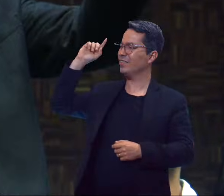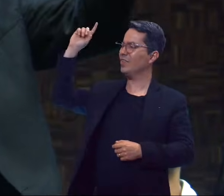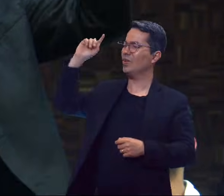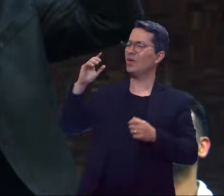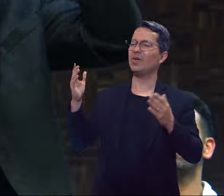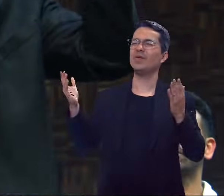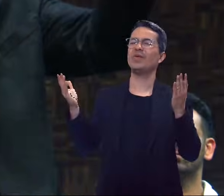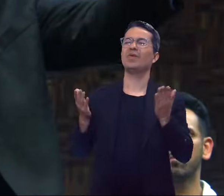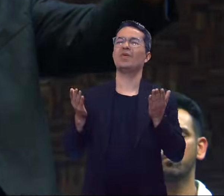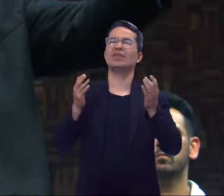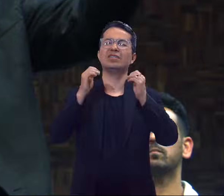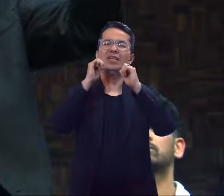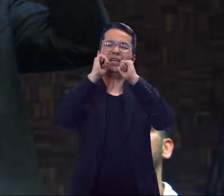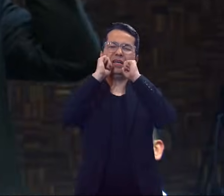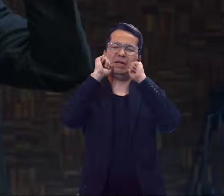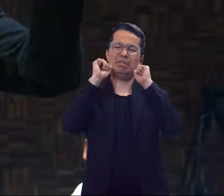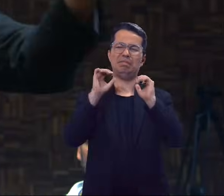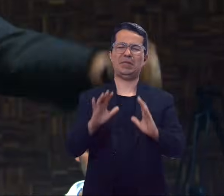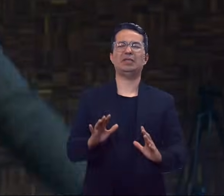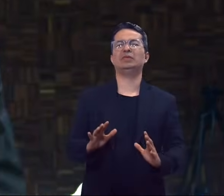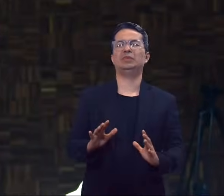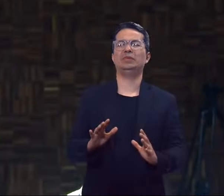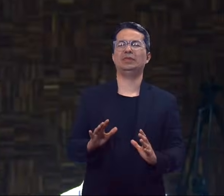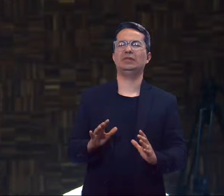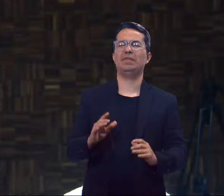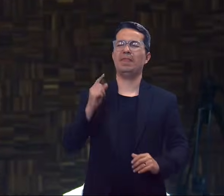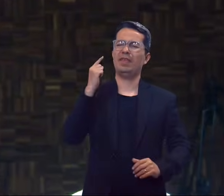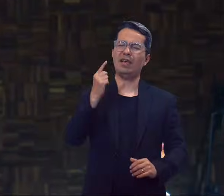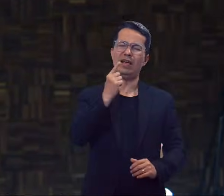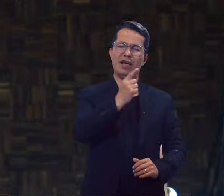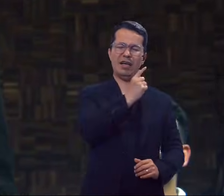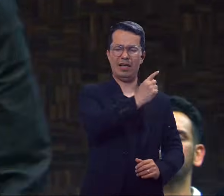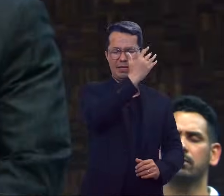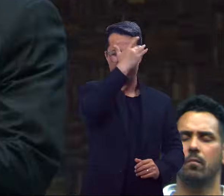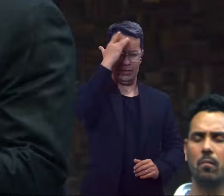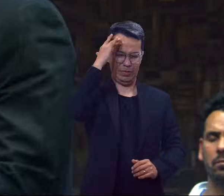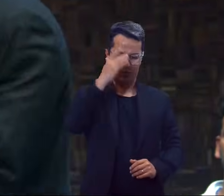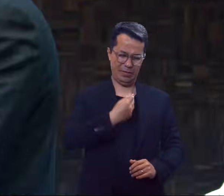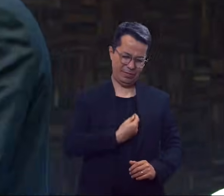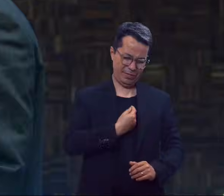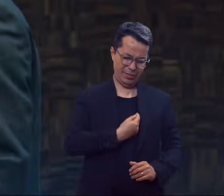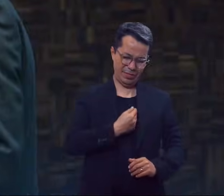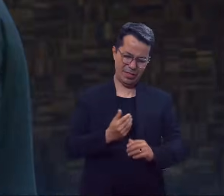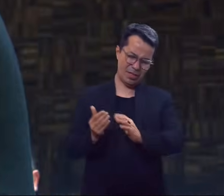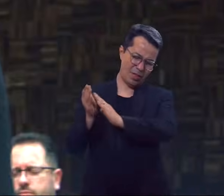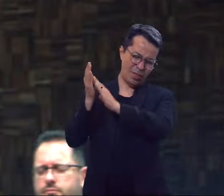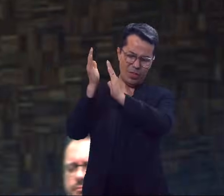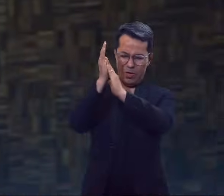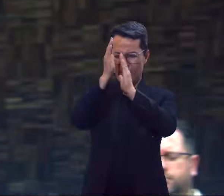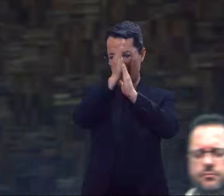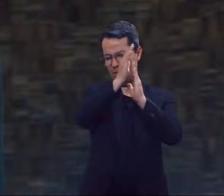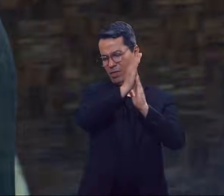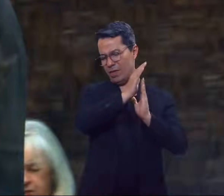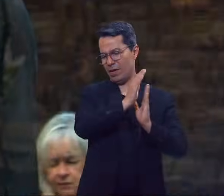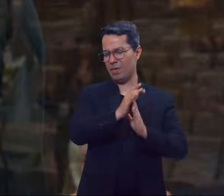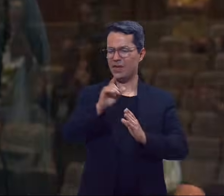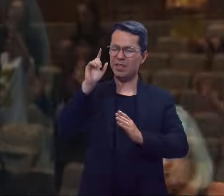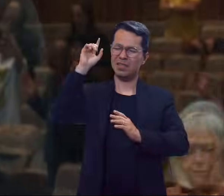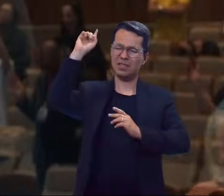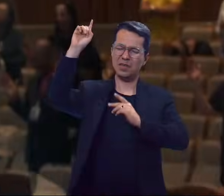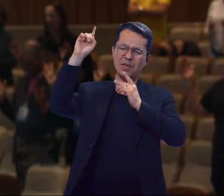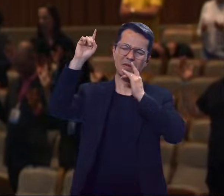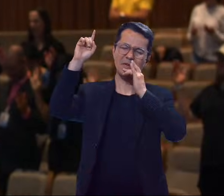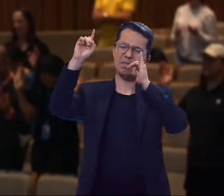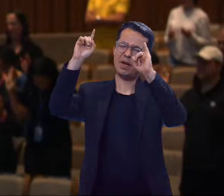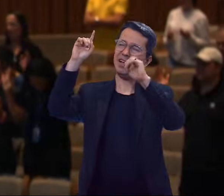graça, favor sobre a vida dos teus filhos. Te louvamos, Pai, porque sabemos que o Senhor é